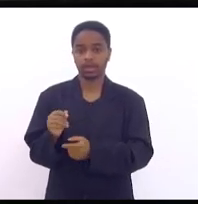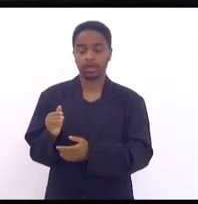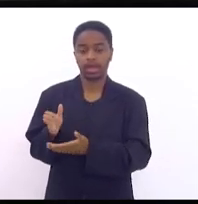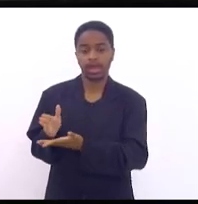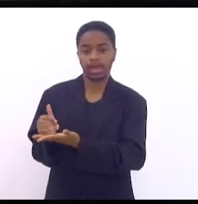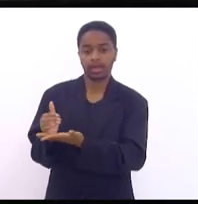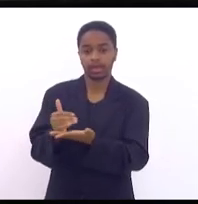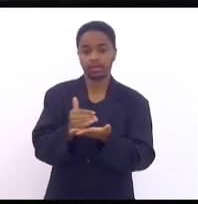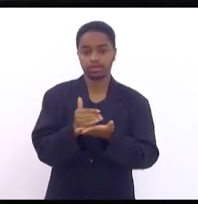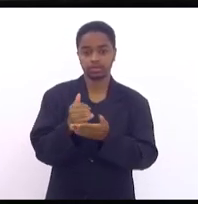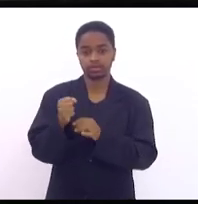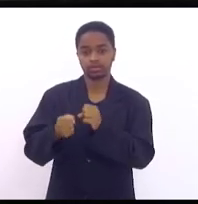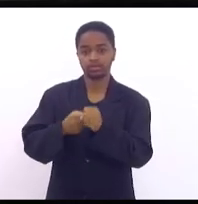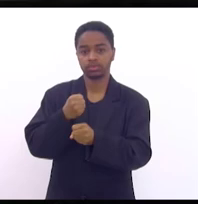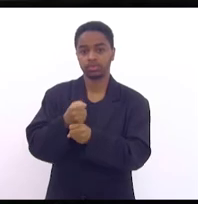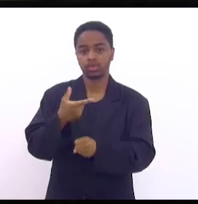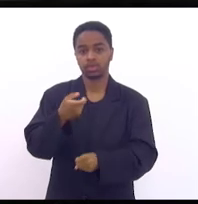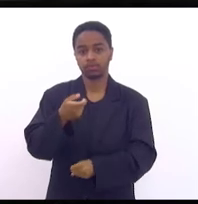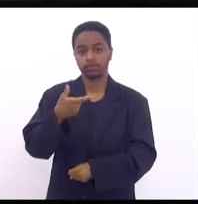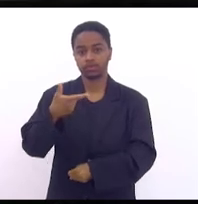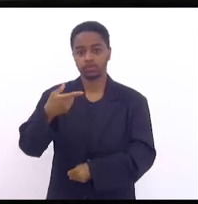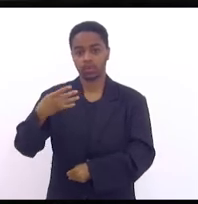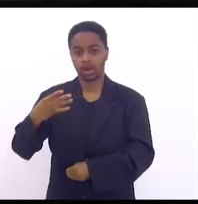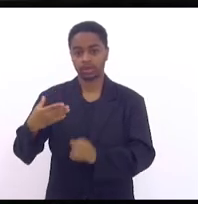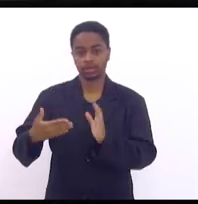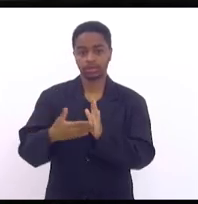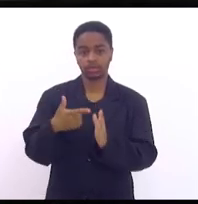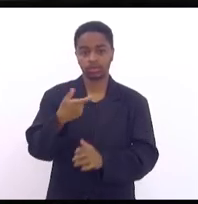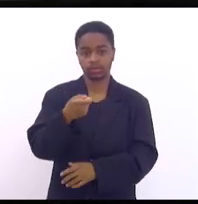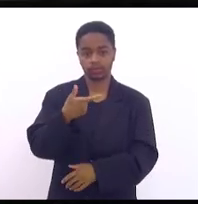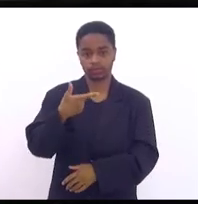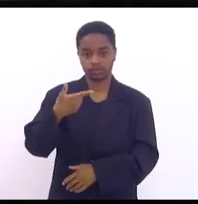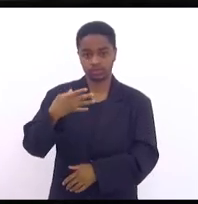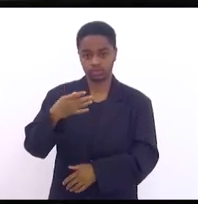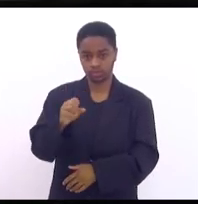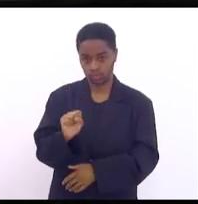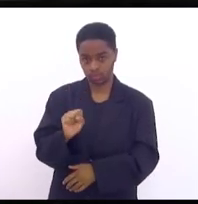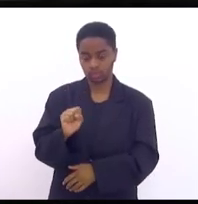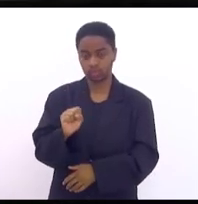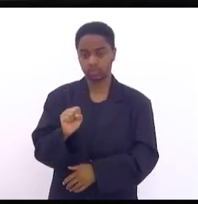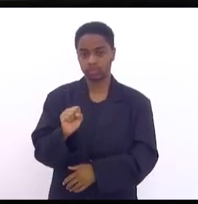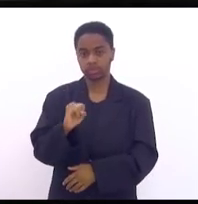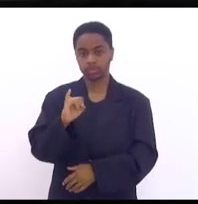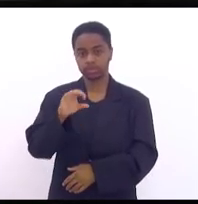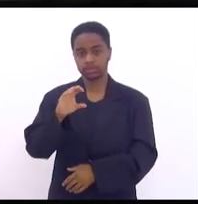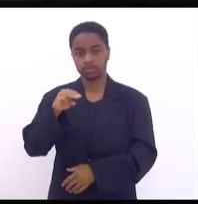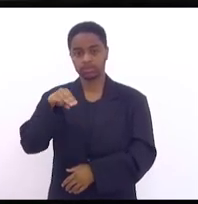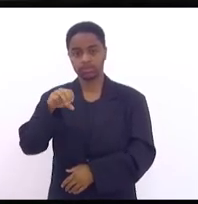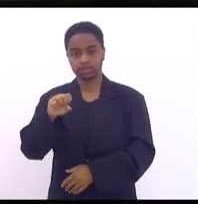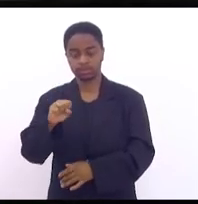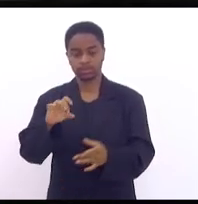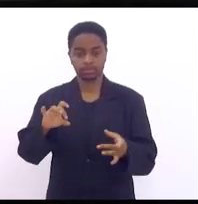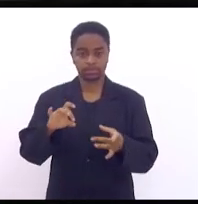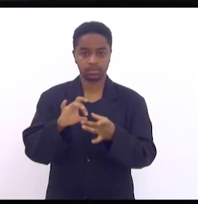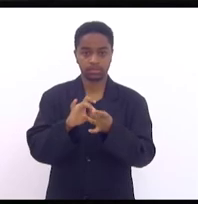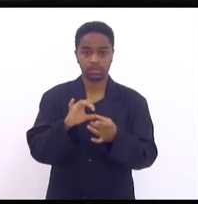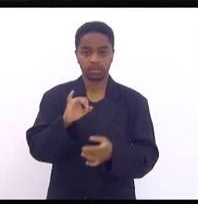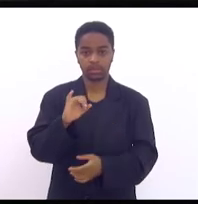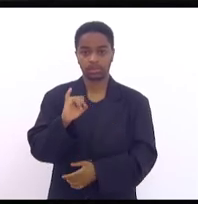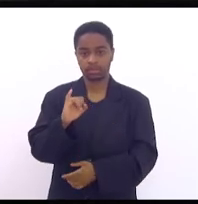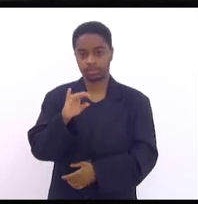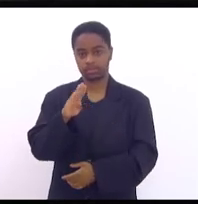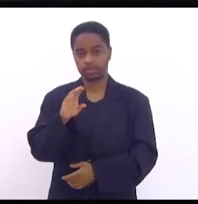de 2024 a 2028 do ICMS irá compor o IBS, que será